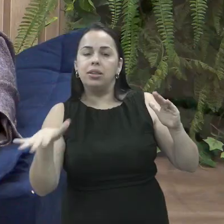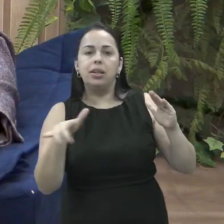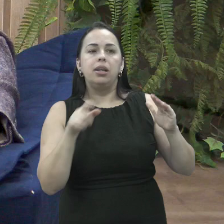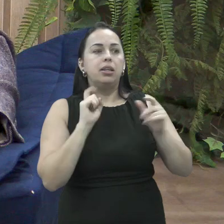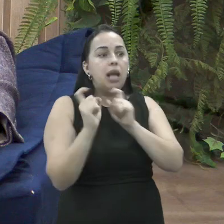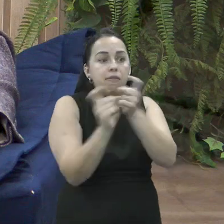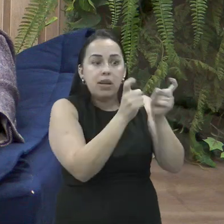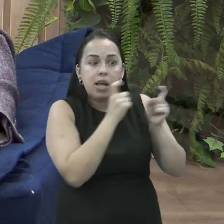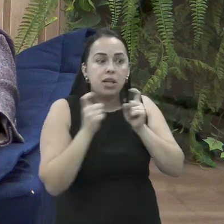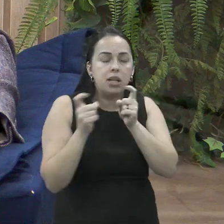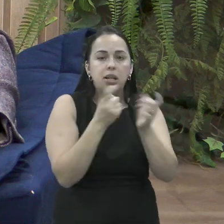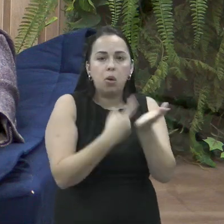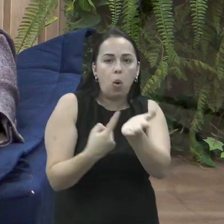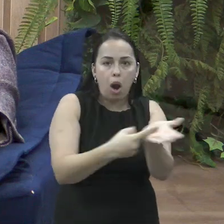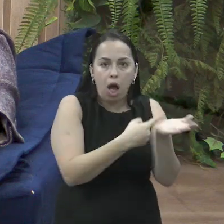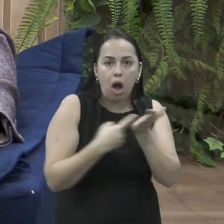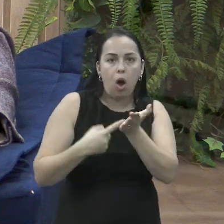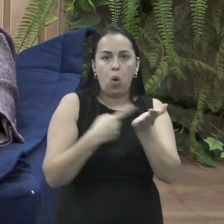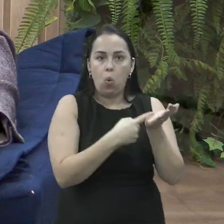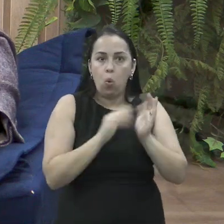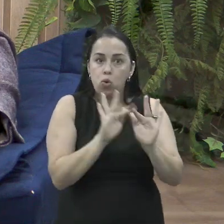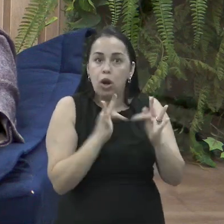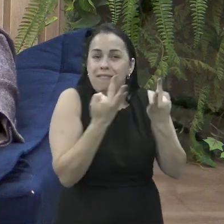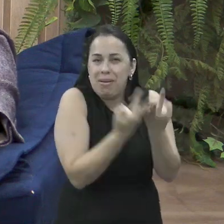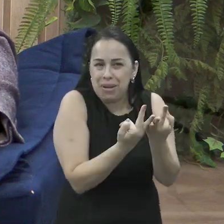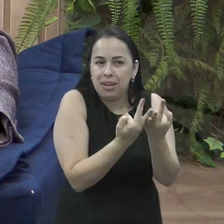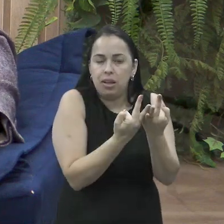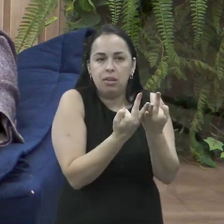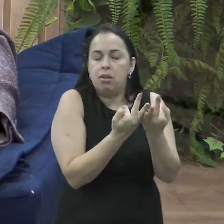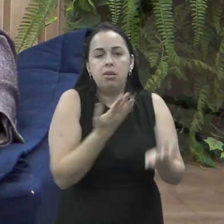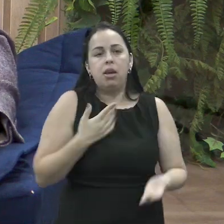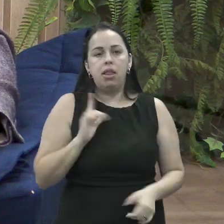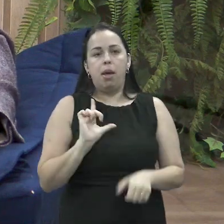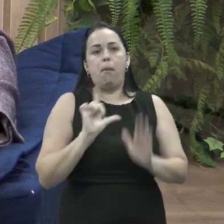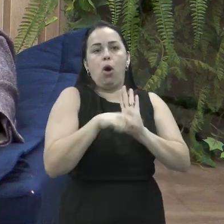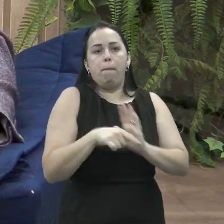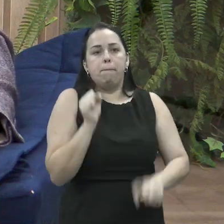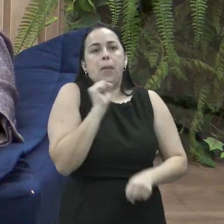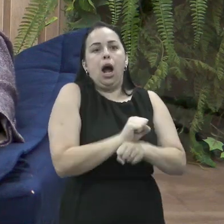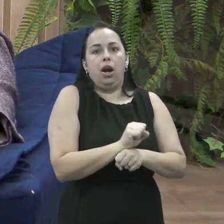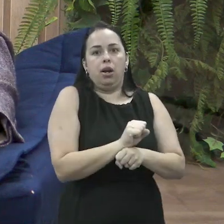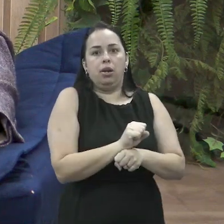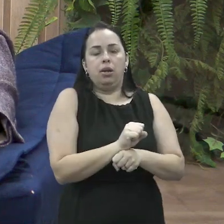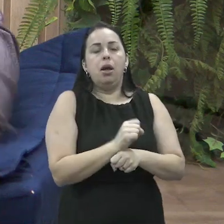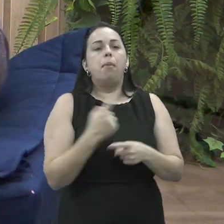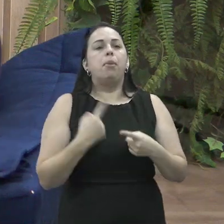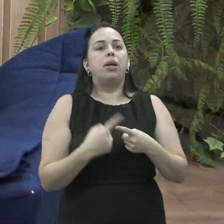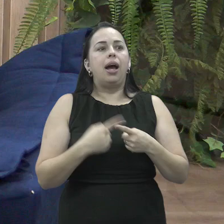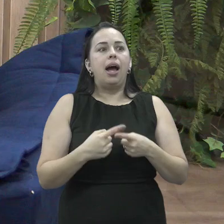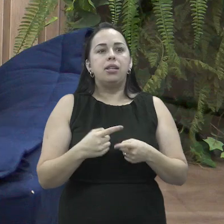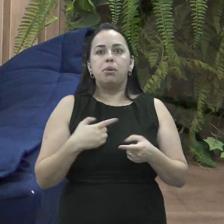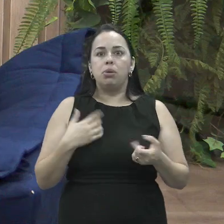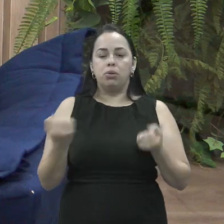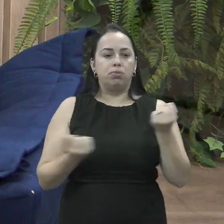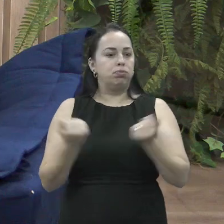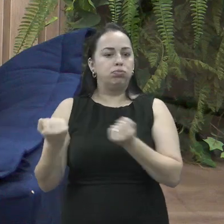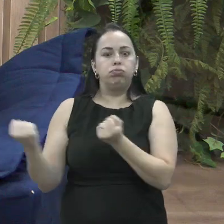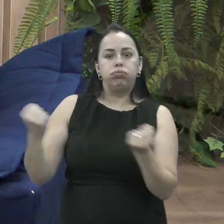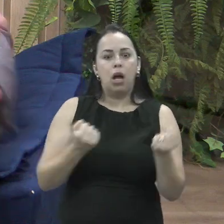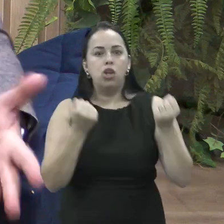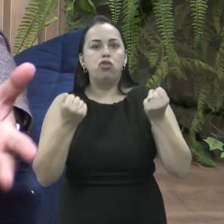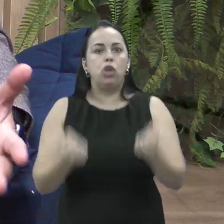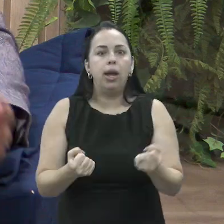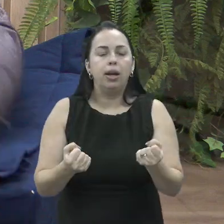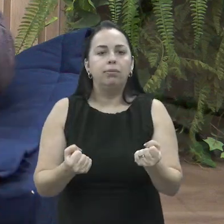que fazia reuniões em casa com familiares, com pessoas próximas, e parou de fazer as reuniões. Porque as pessoas chegam na rua e têm medo do